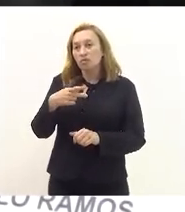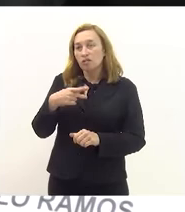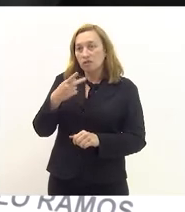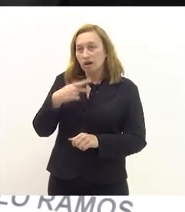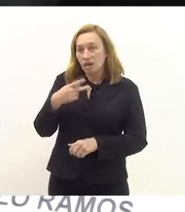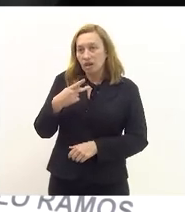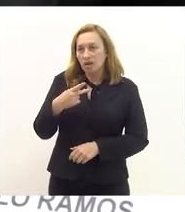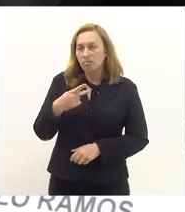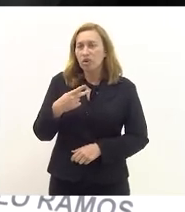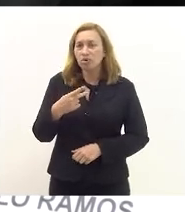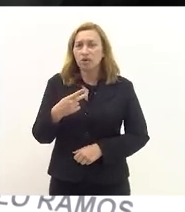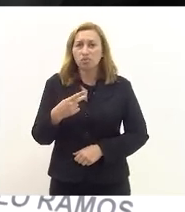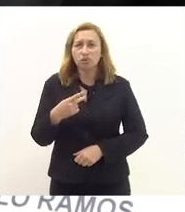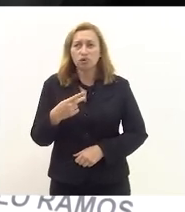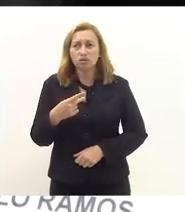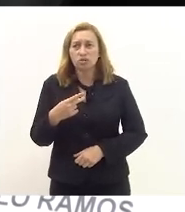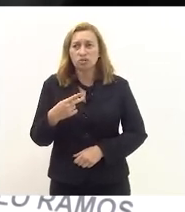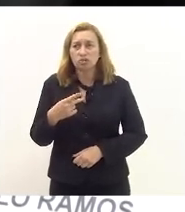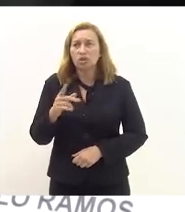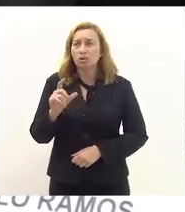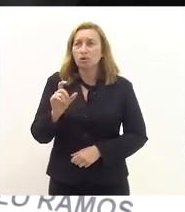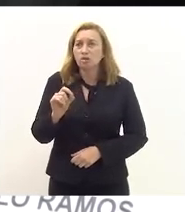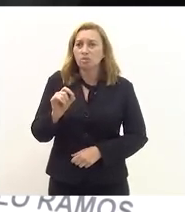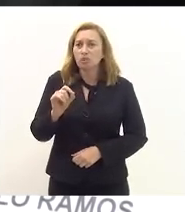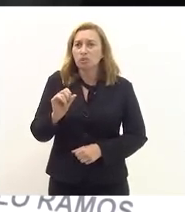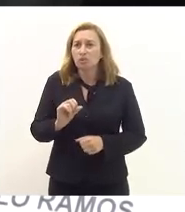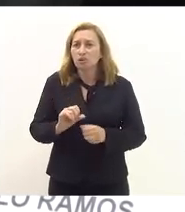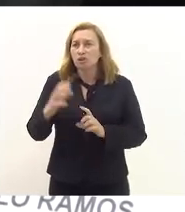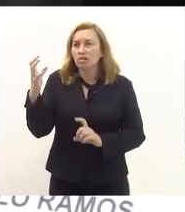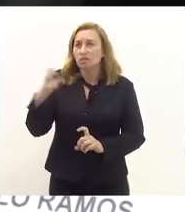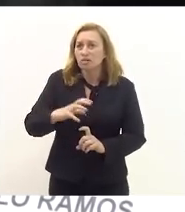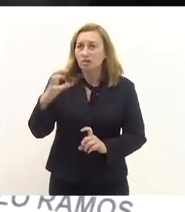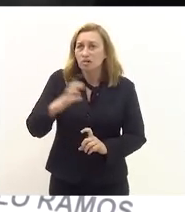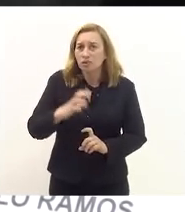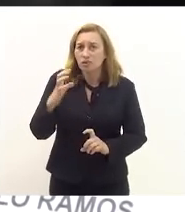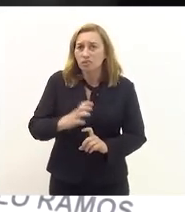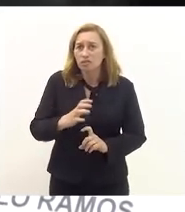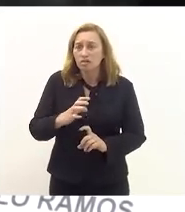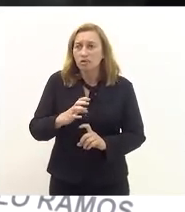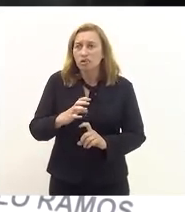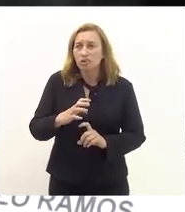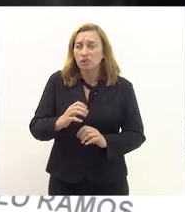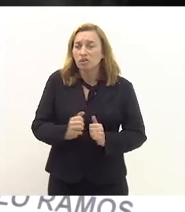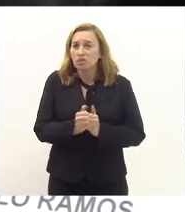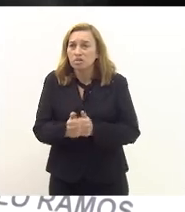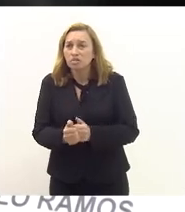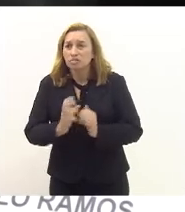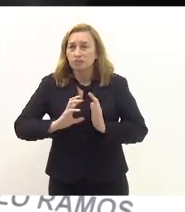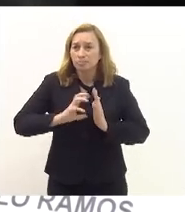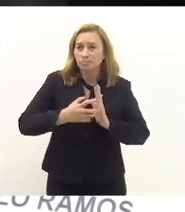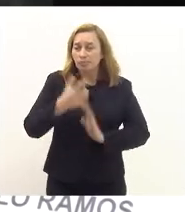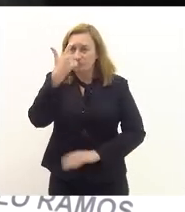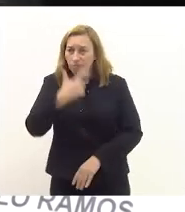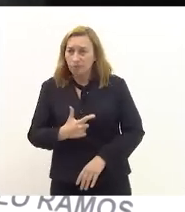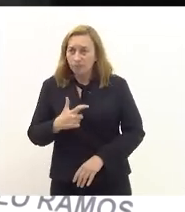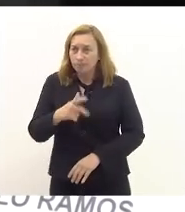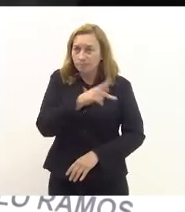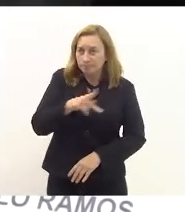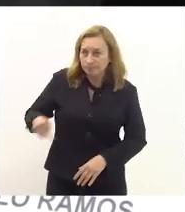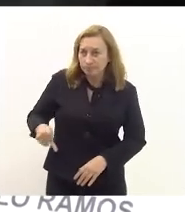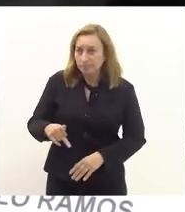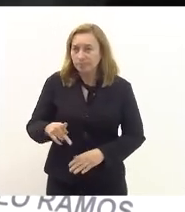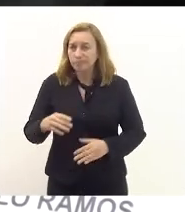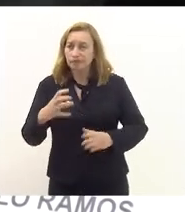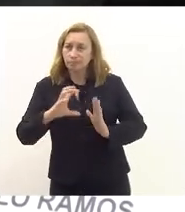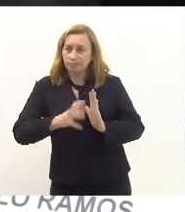explanação sobre o que fez com que me influenciasse na condução do partido, que eu sou o presidente municipal do